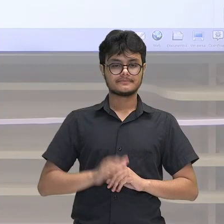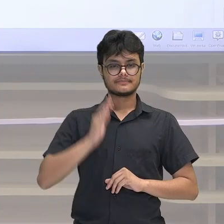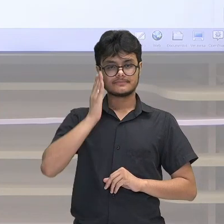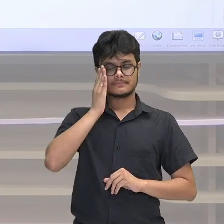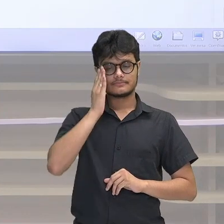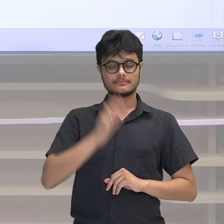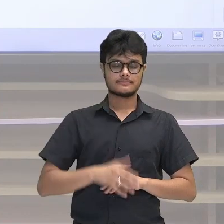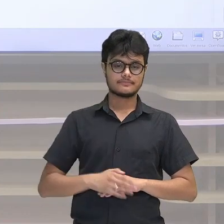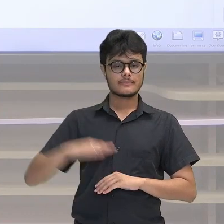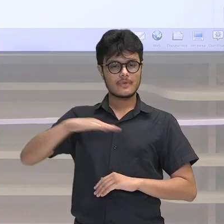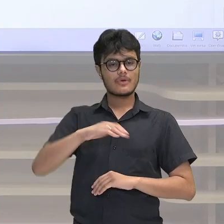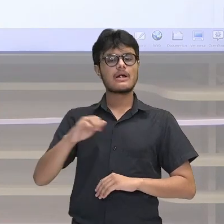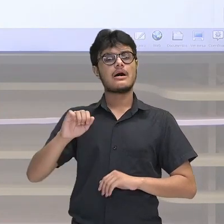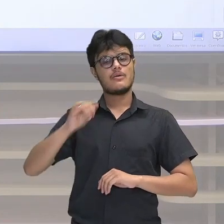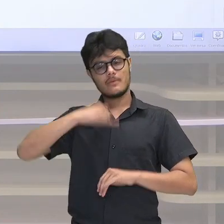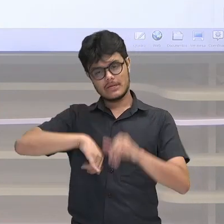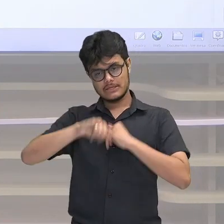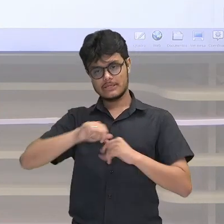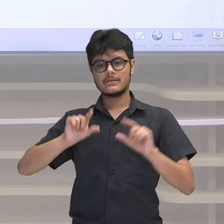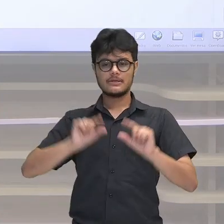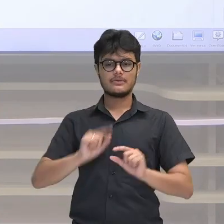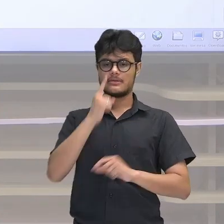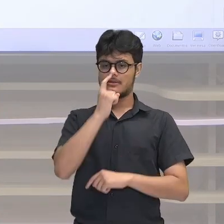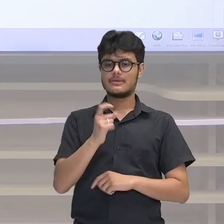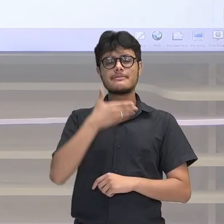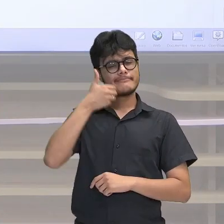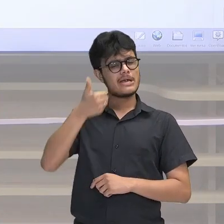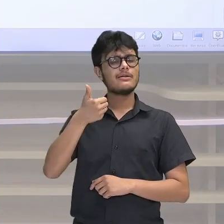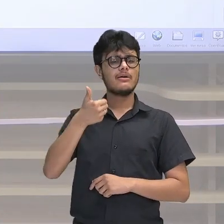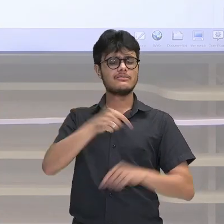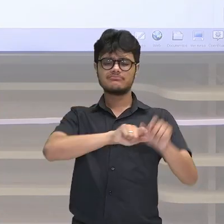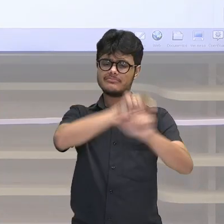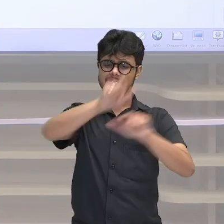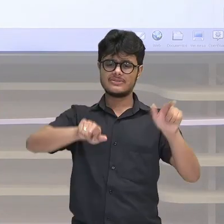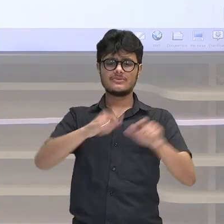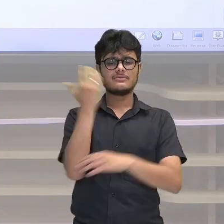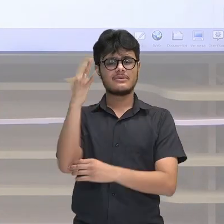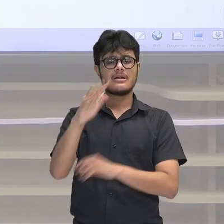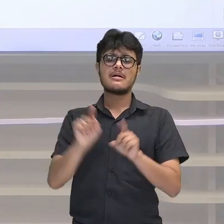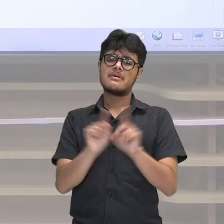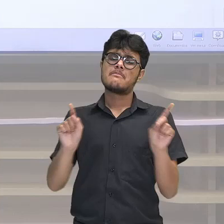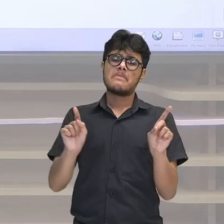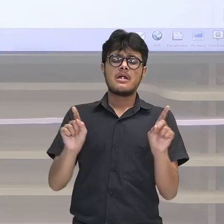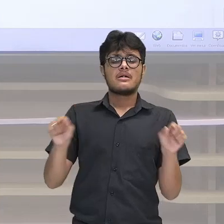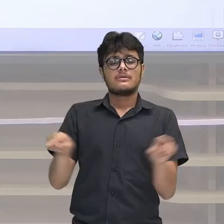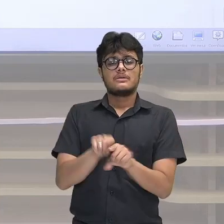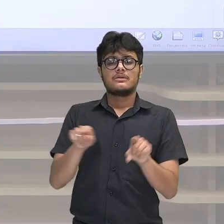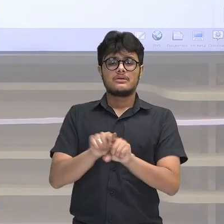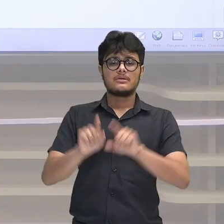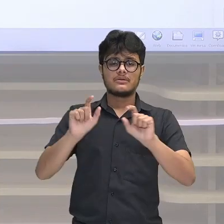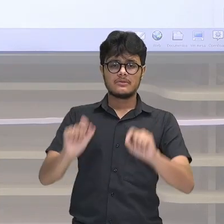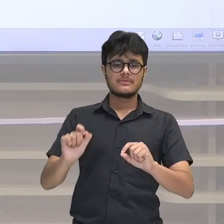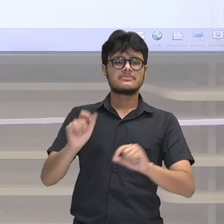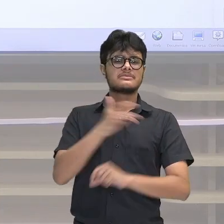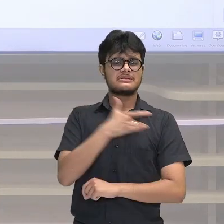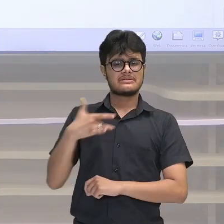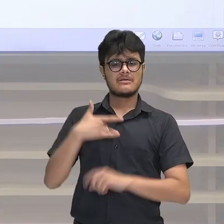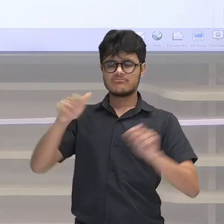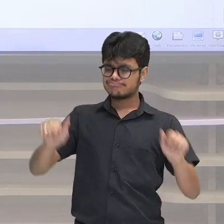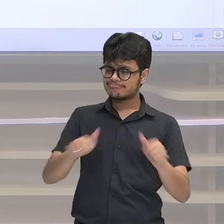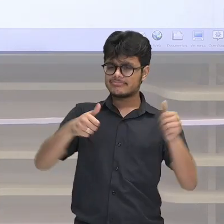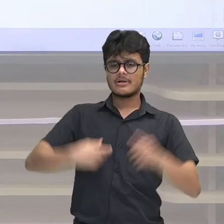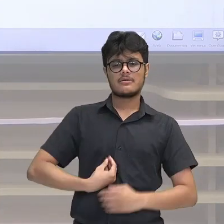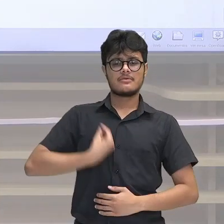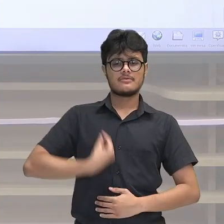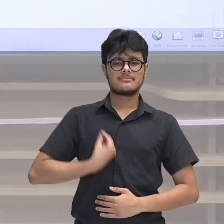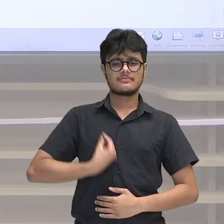carro elétrico poluindo menos e melhorando aí não só o meio ambiente, mas também na qualidade de vida, na